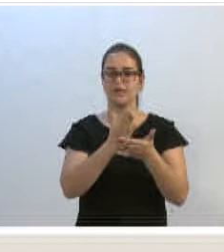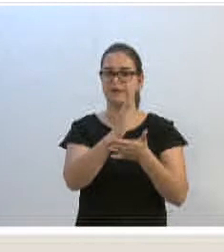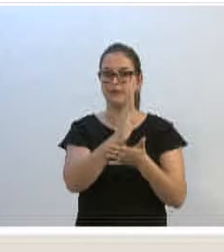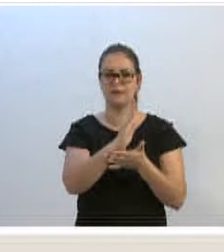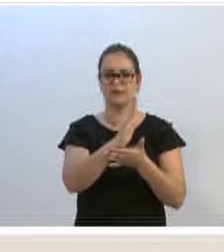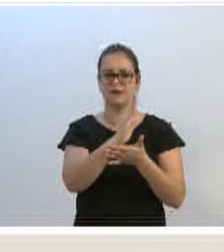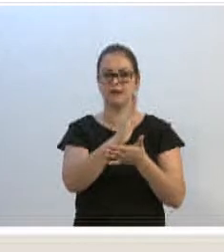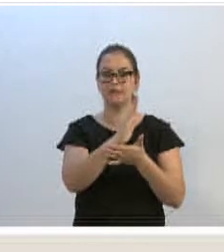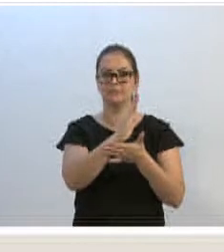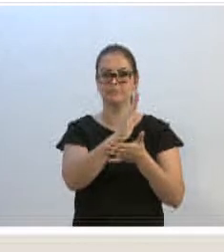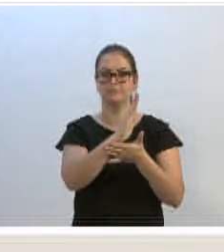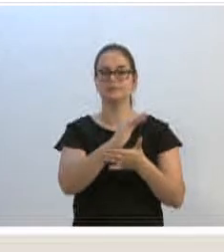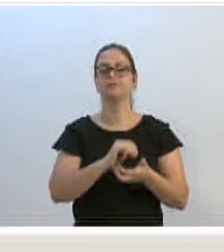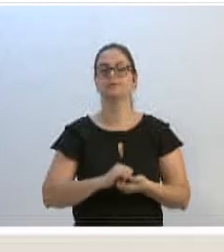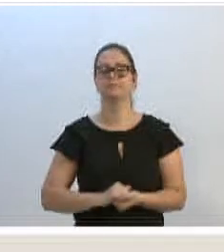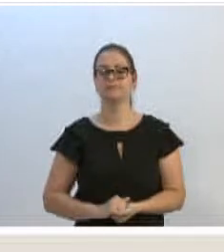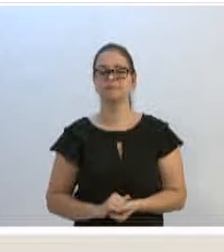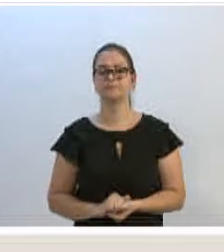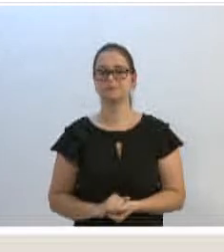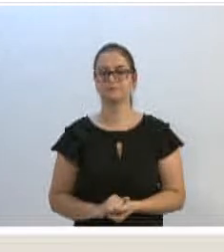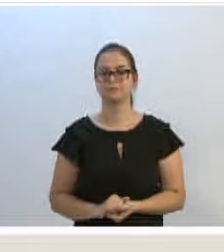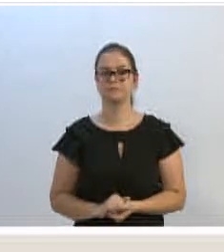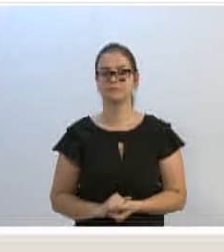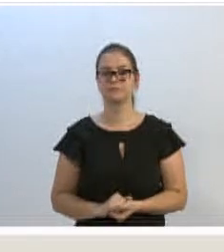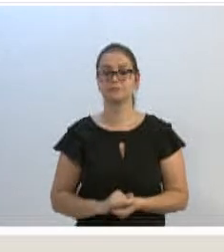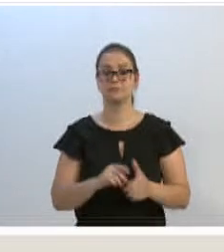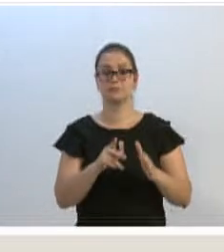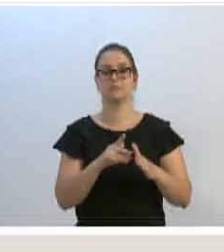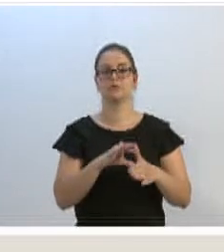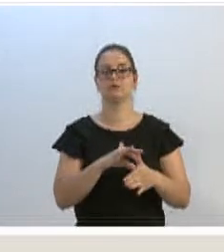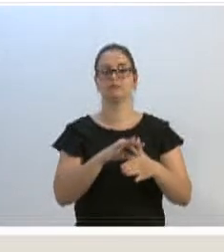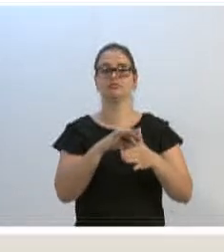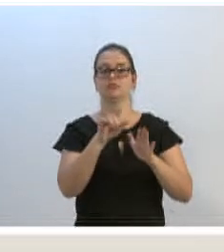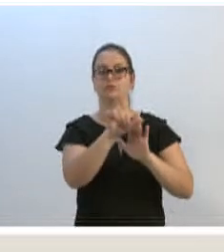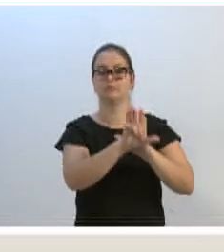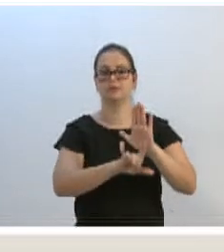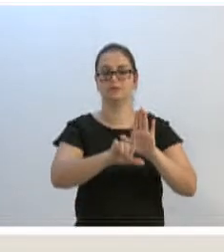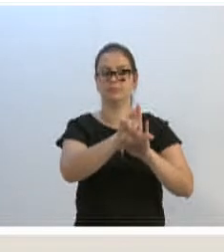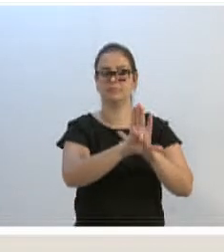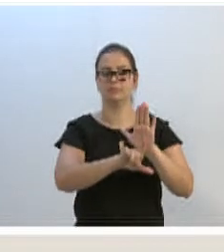Aprovado. E a diretoria